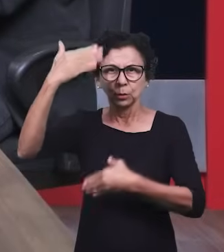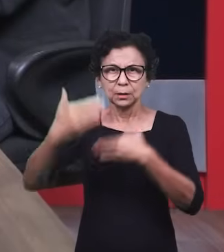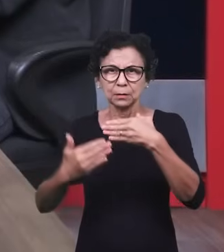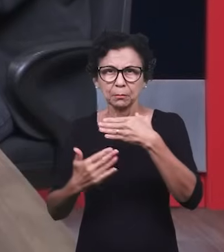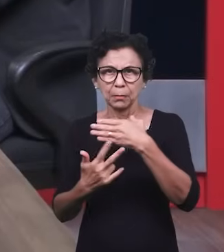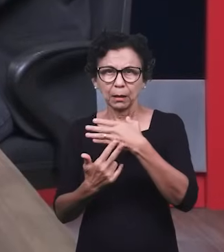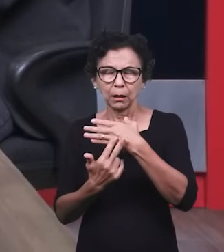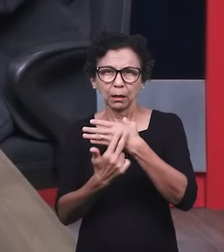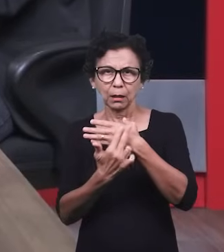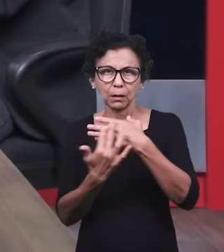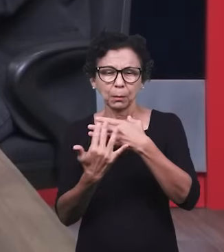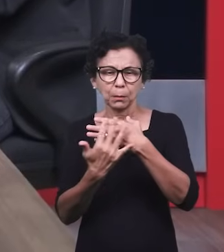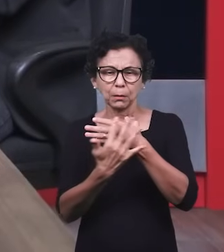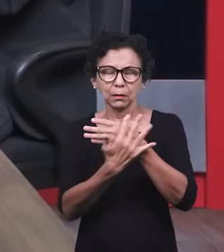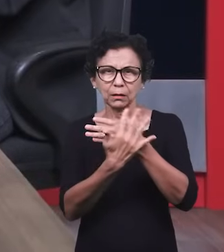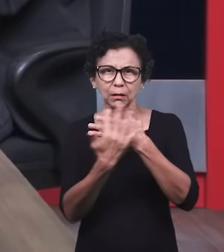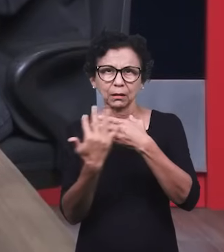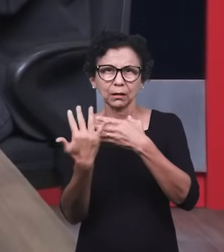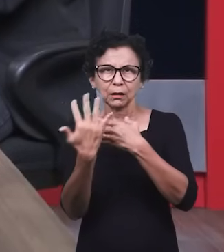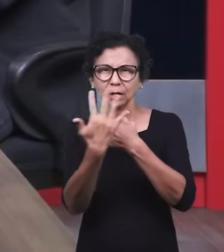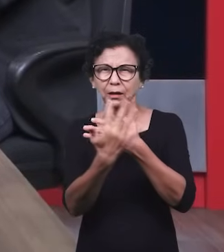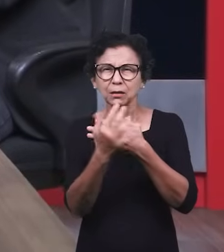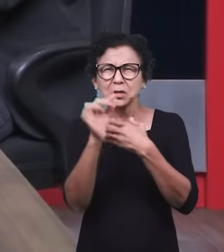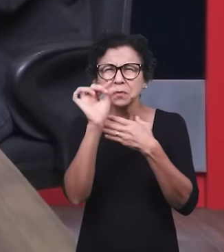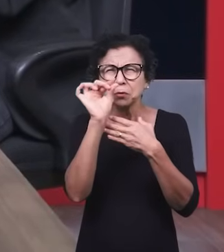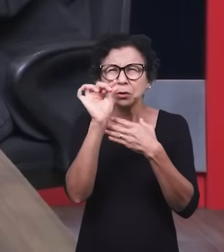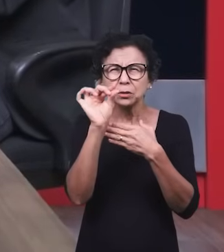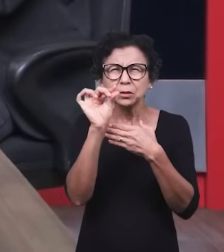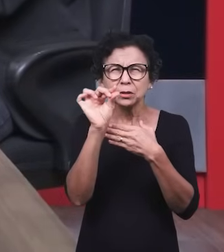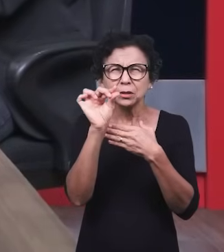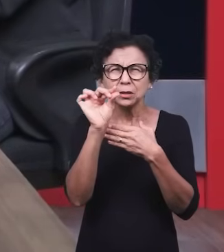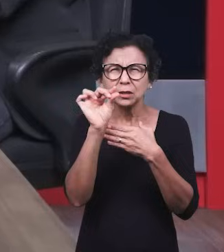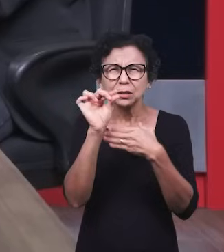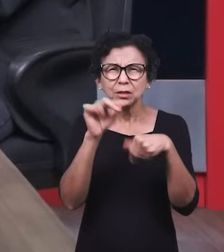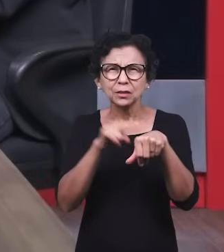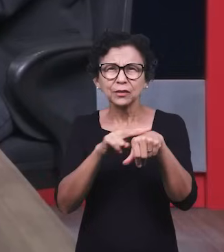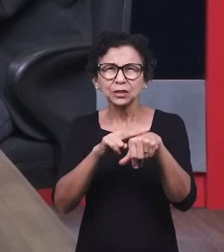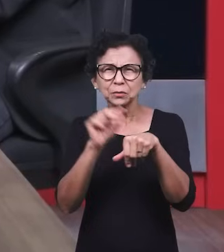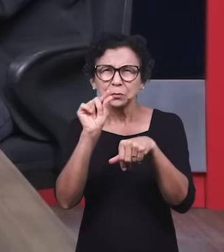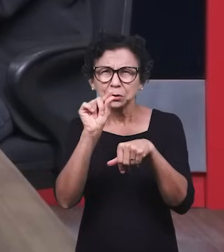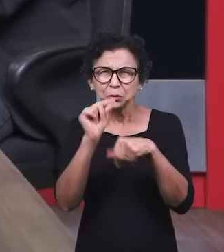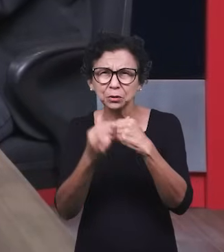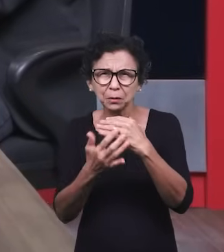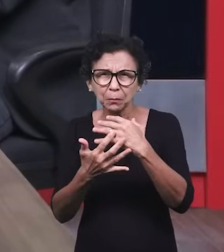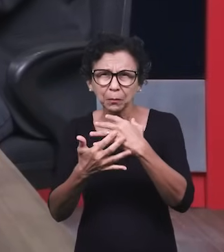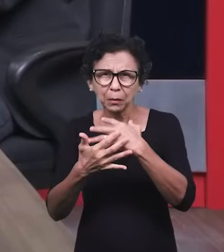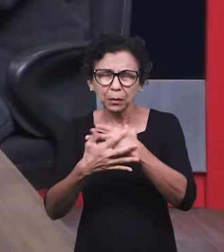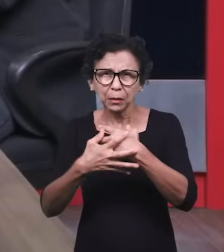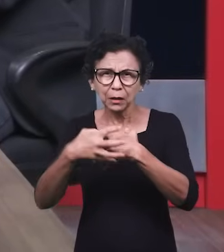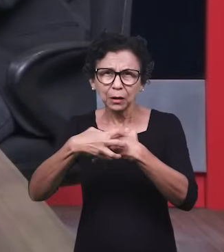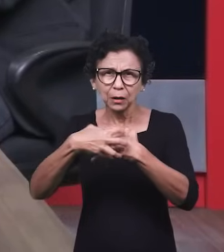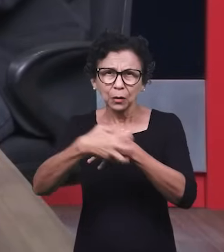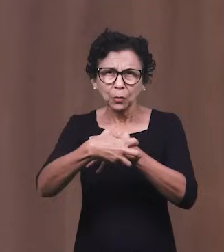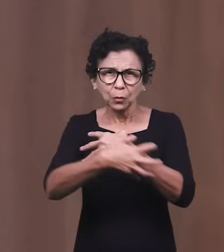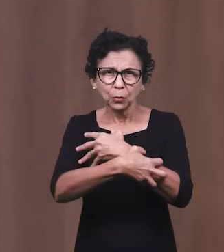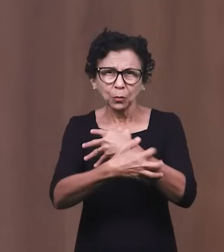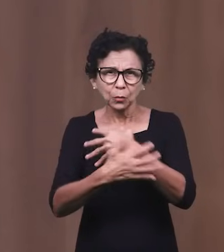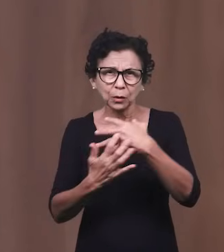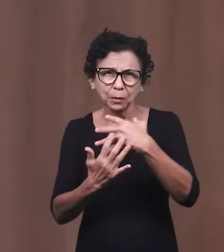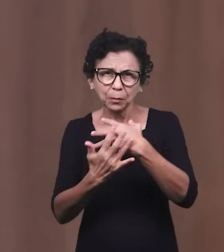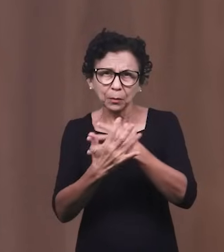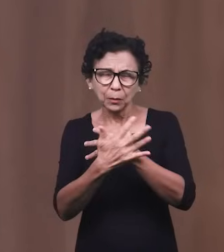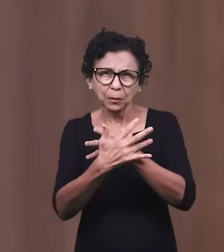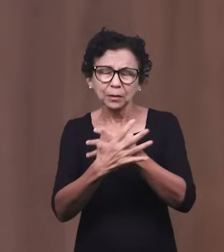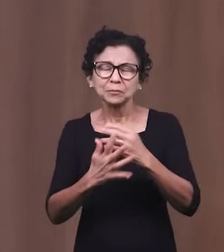são avasculares elas não vão apresentar por exemplo vasos de condução de seiva né mas falando das vasculares e